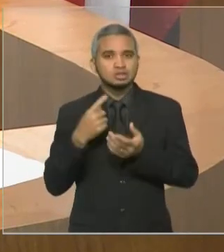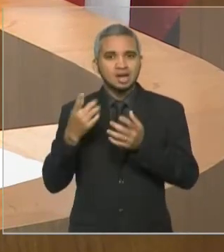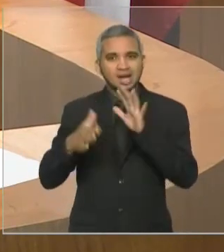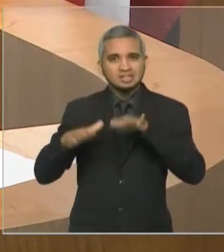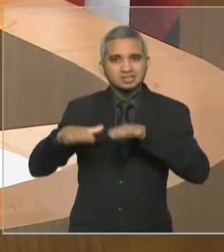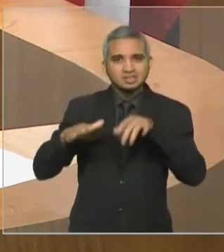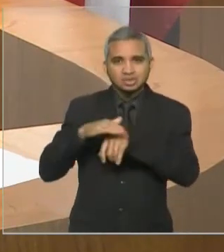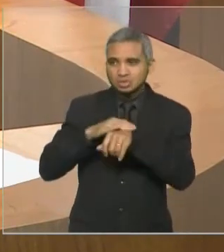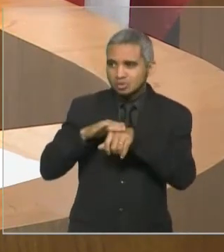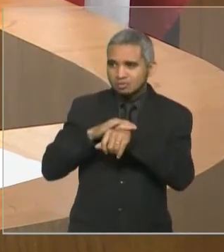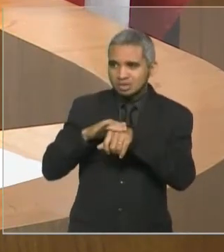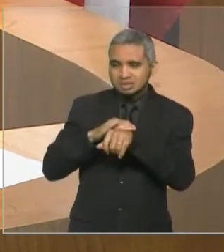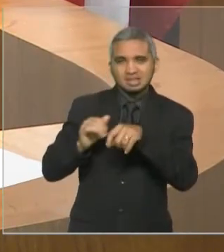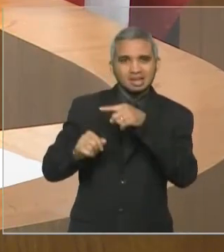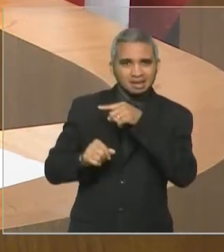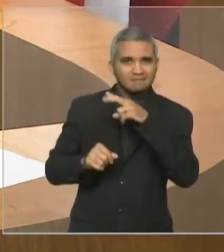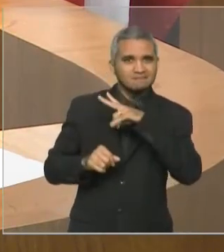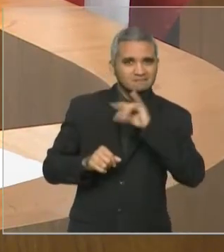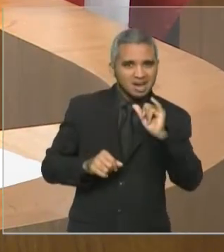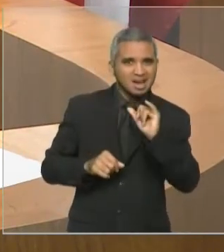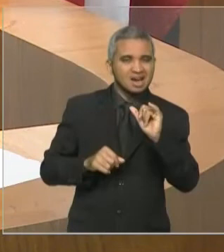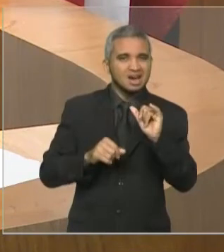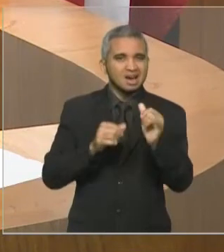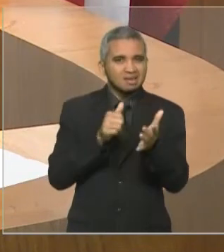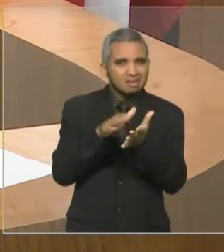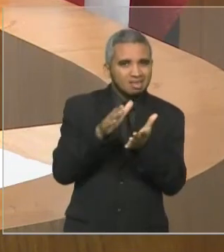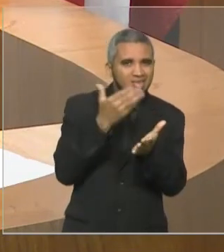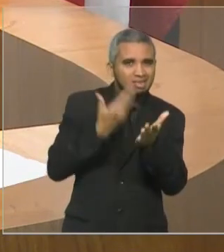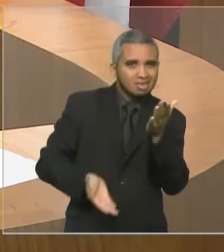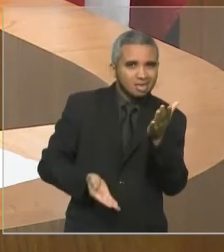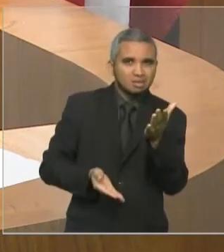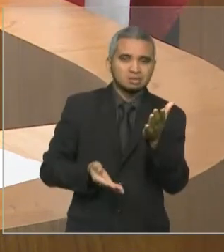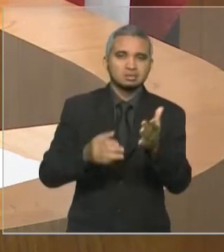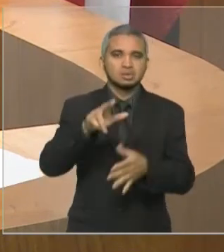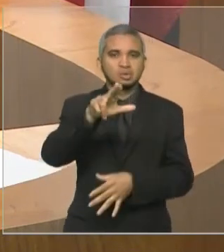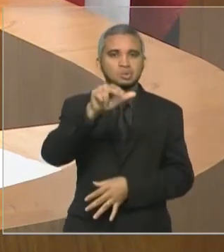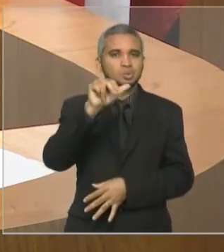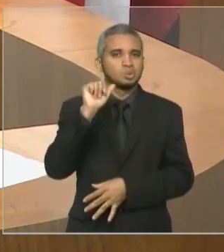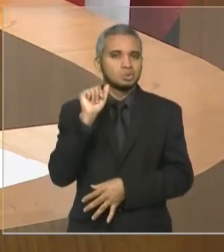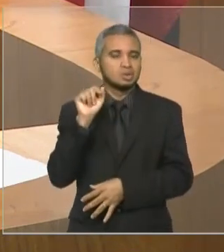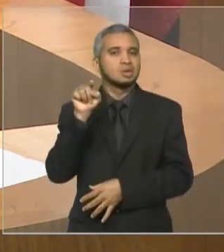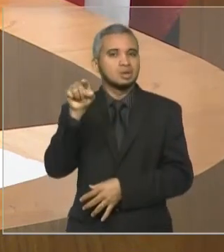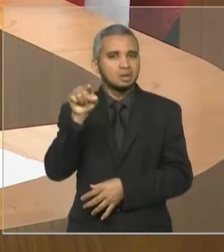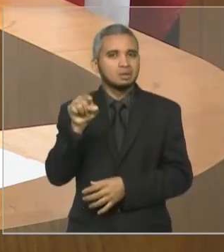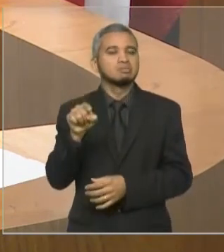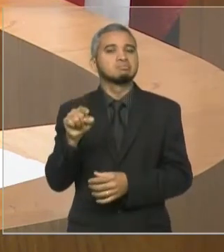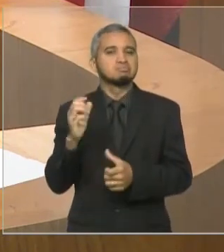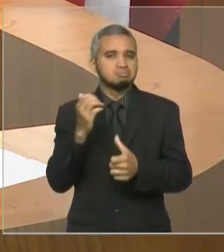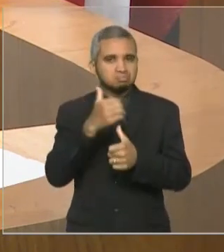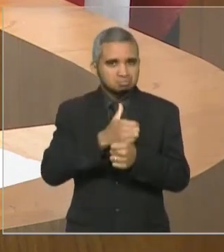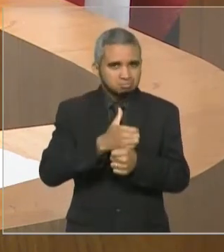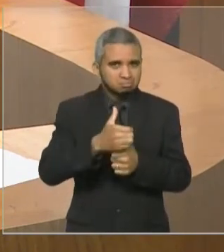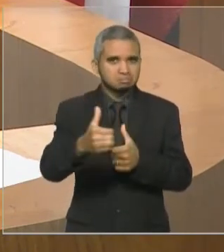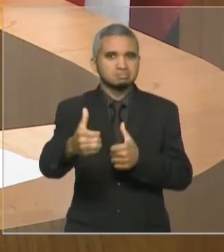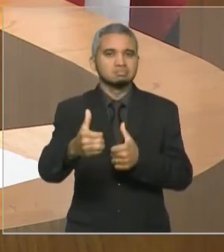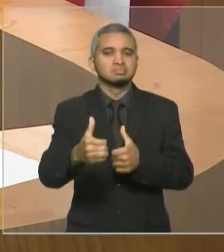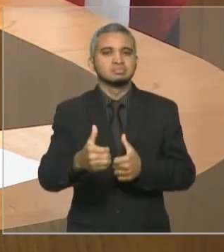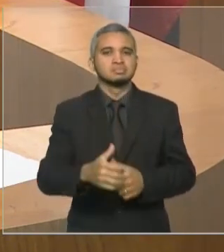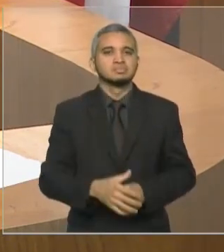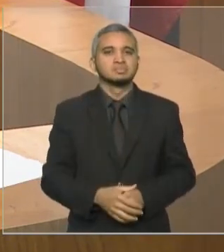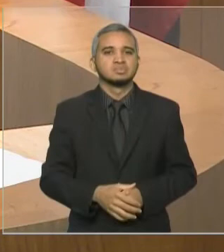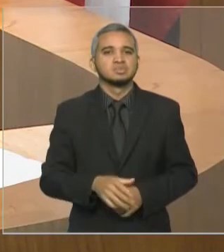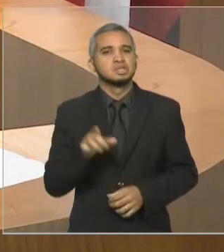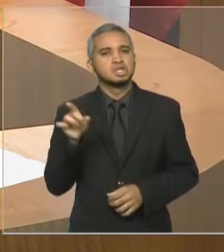o homem terminou virando bailarino e não dançou do plenário. Tanto que está aqui novamente, teve a oportunidade de declinar